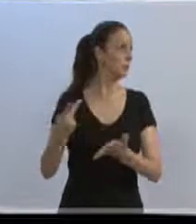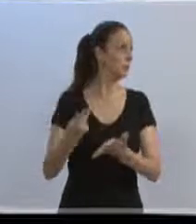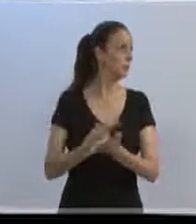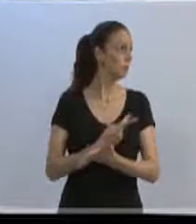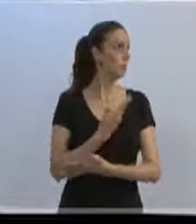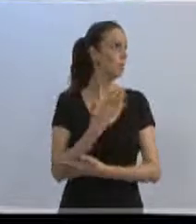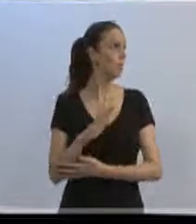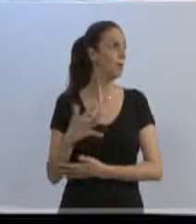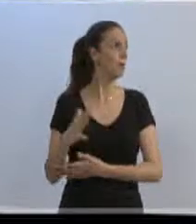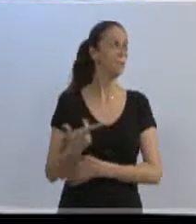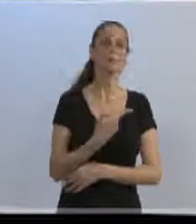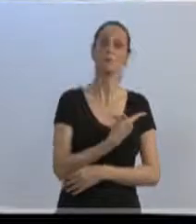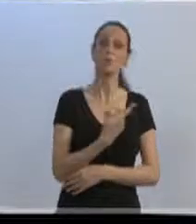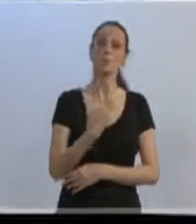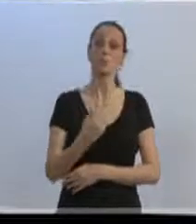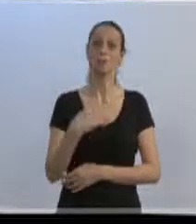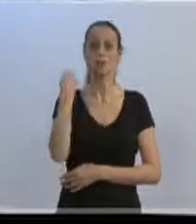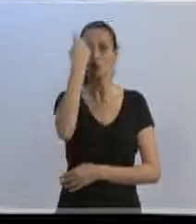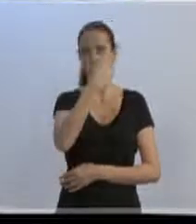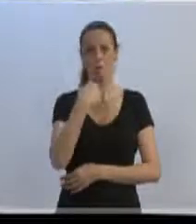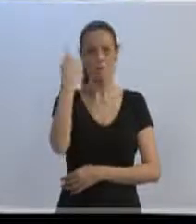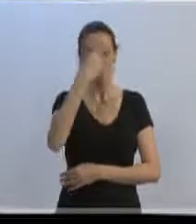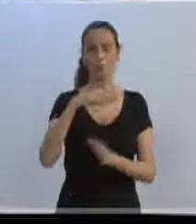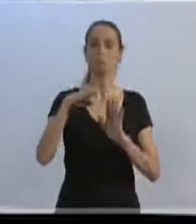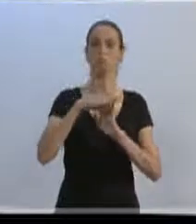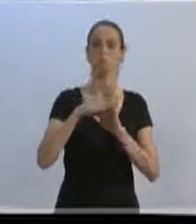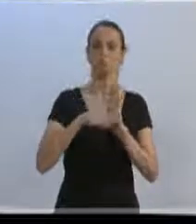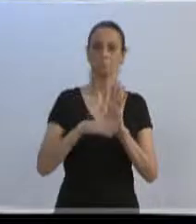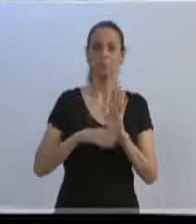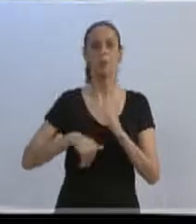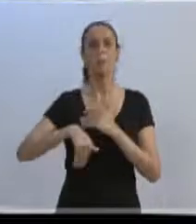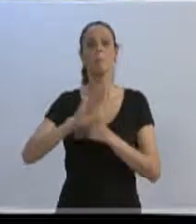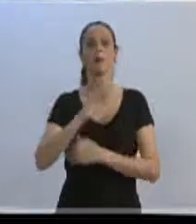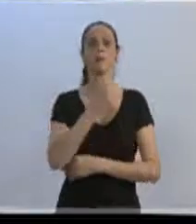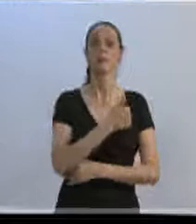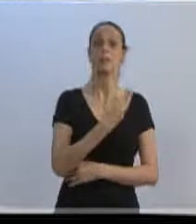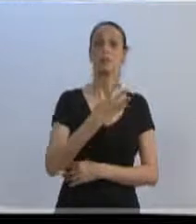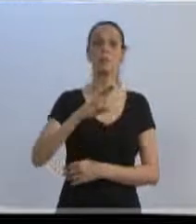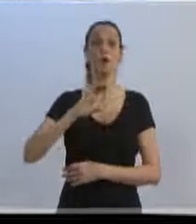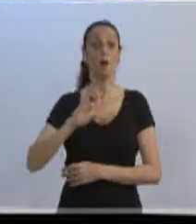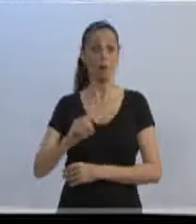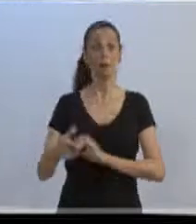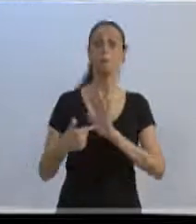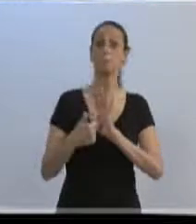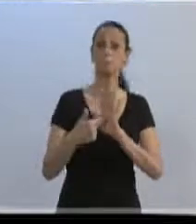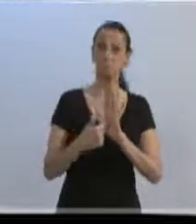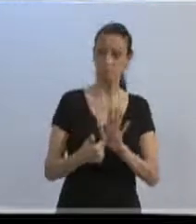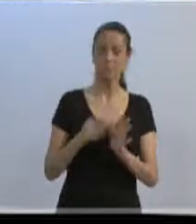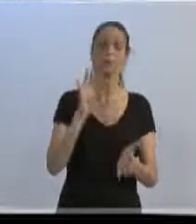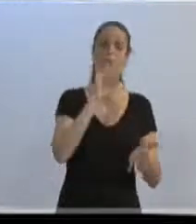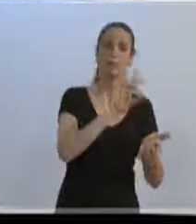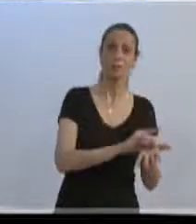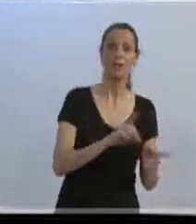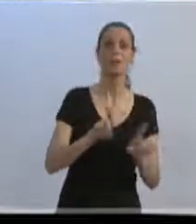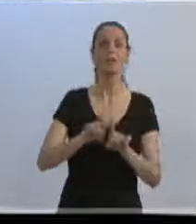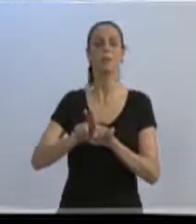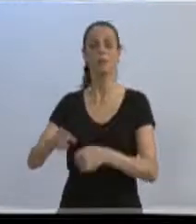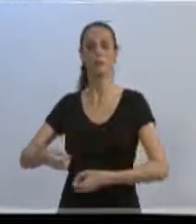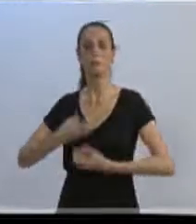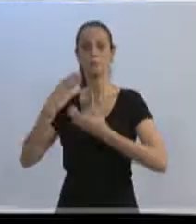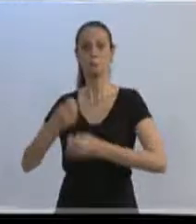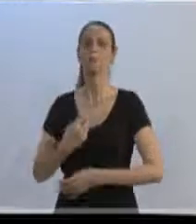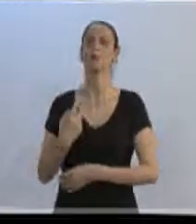aproximadamente 26 horas de programação mais de 140 atrações entre as oficiais e as manifestações